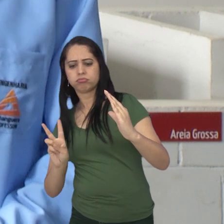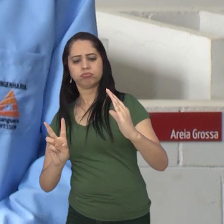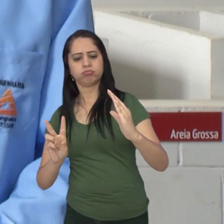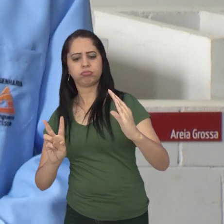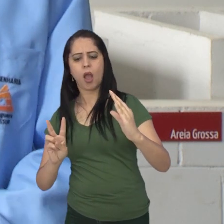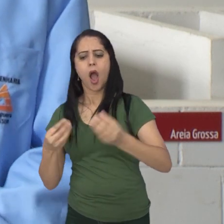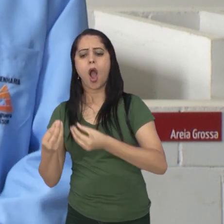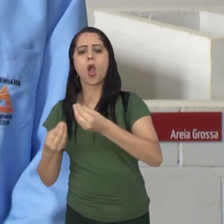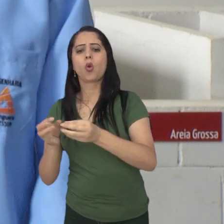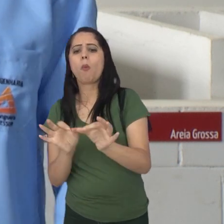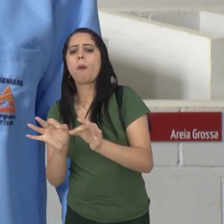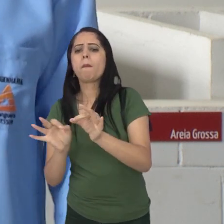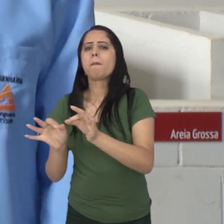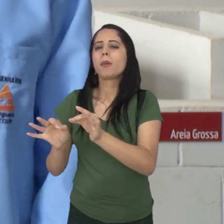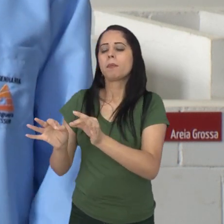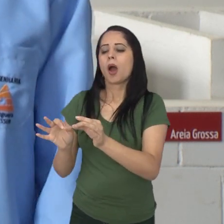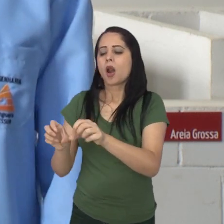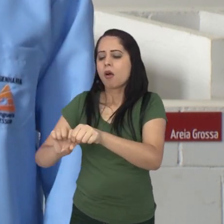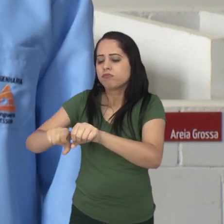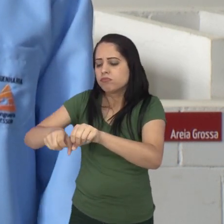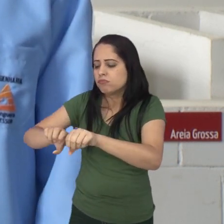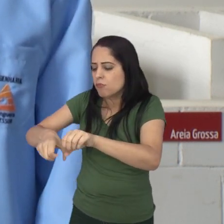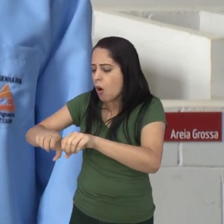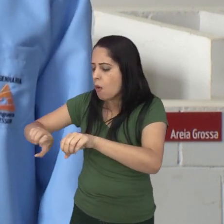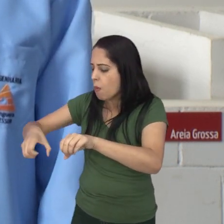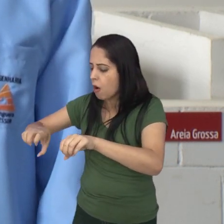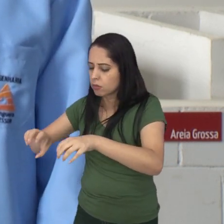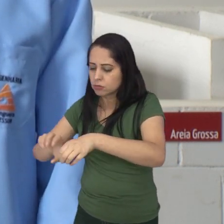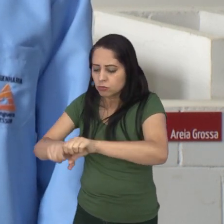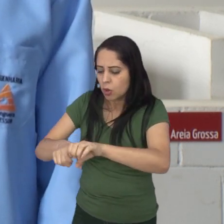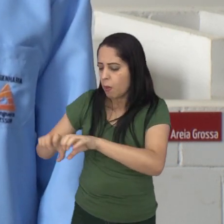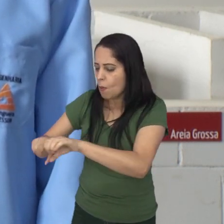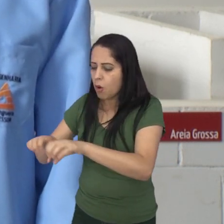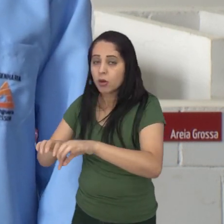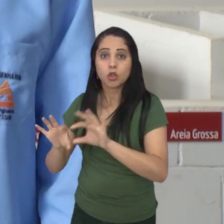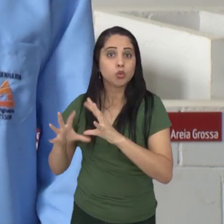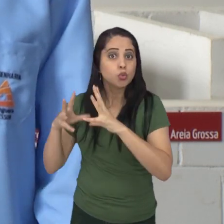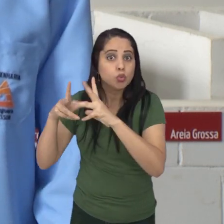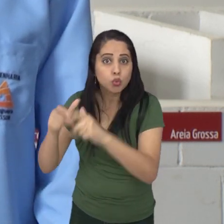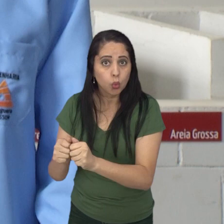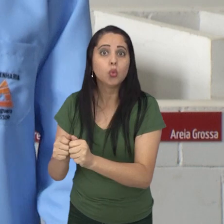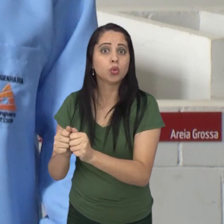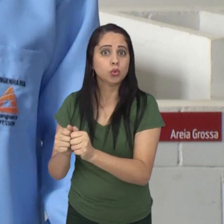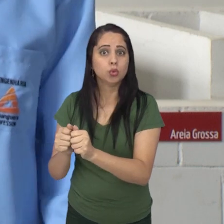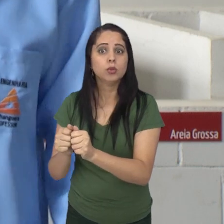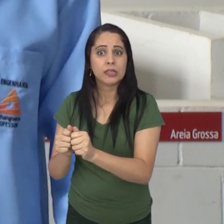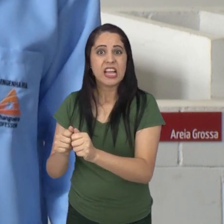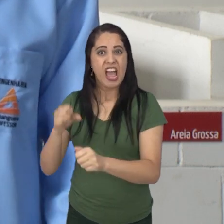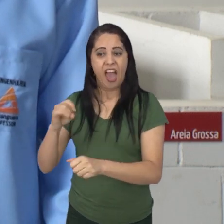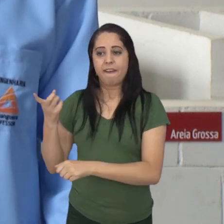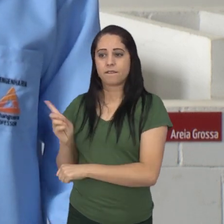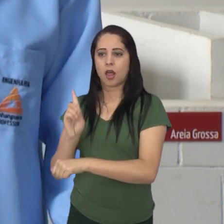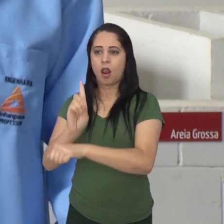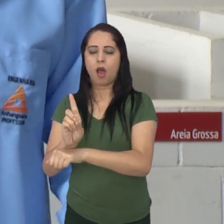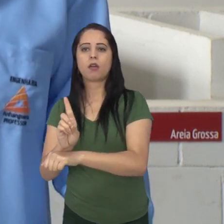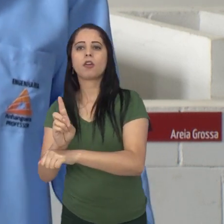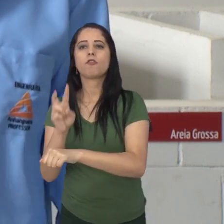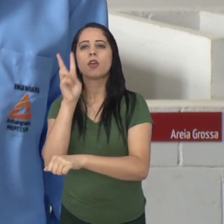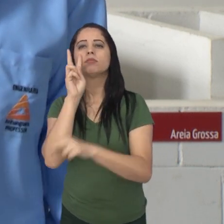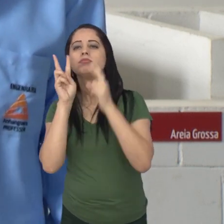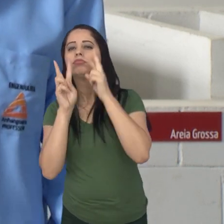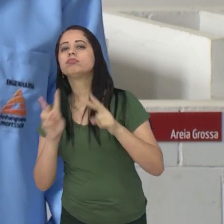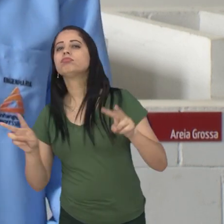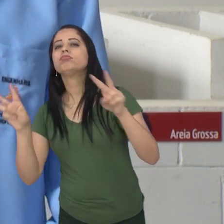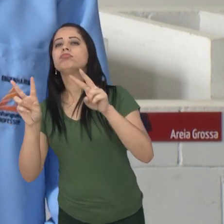tubulações, registros e também a questão de gerenciamento. A gente consegue na